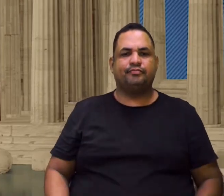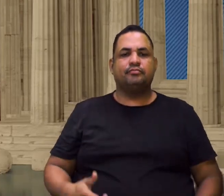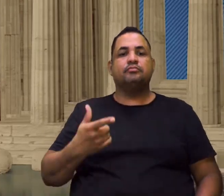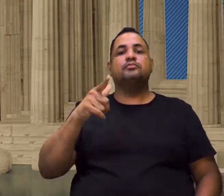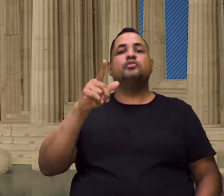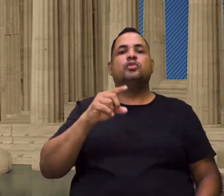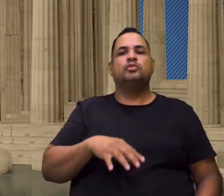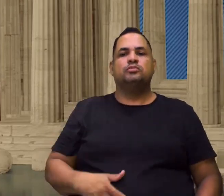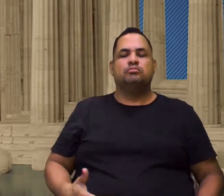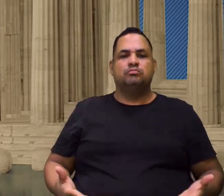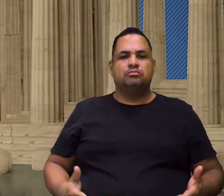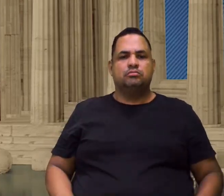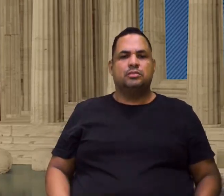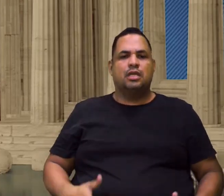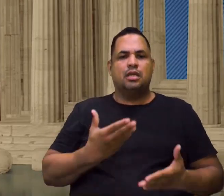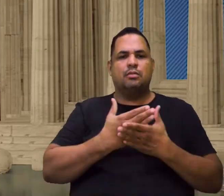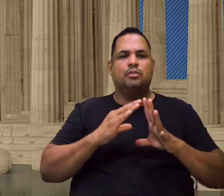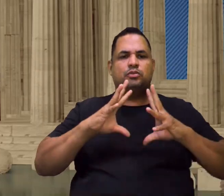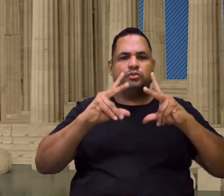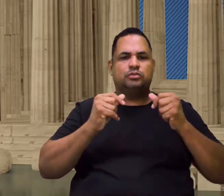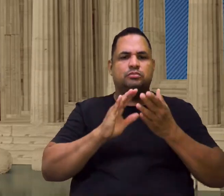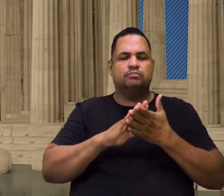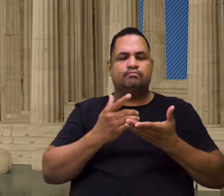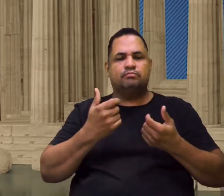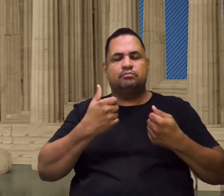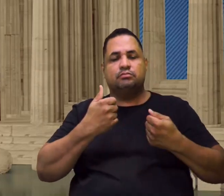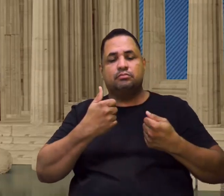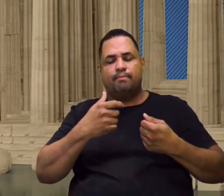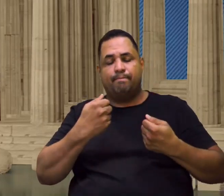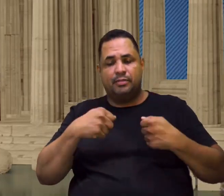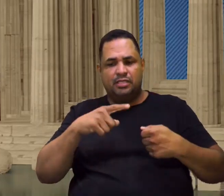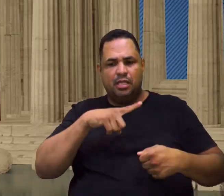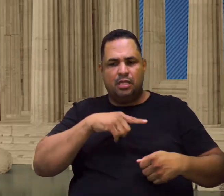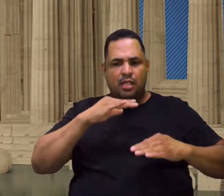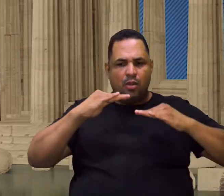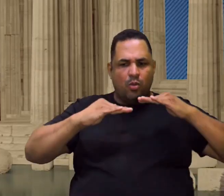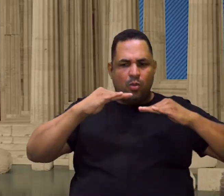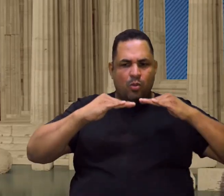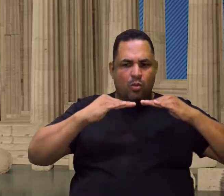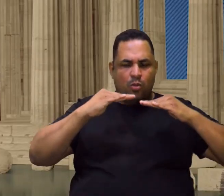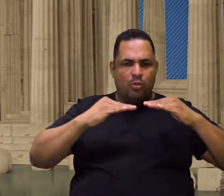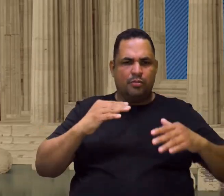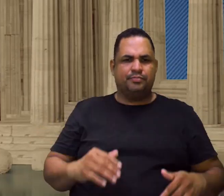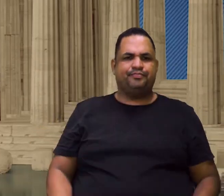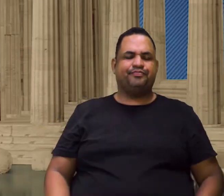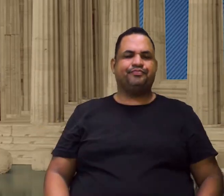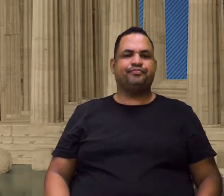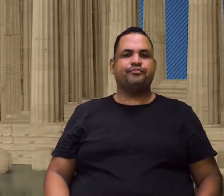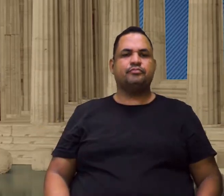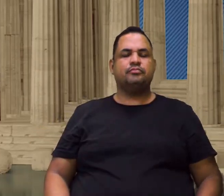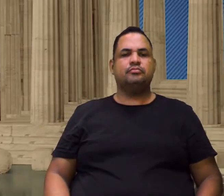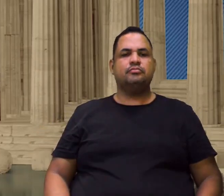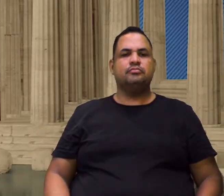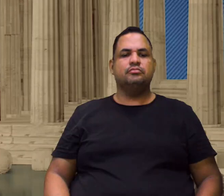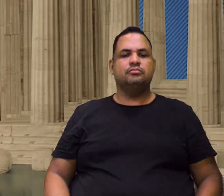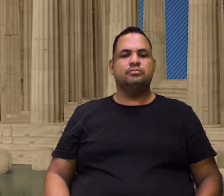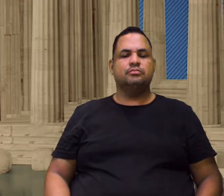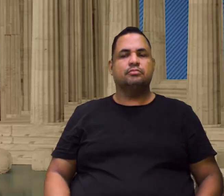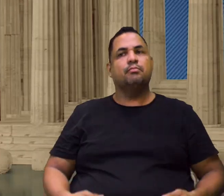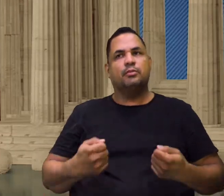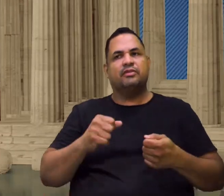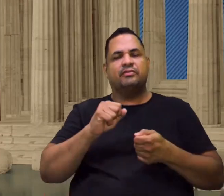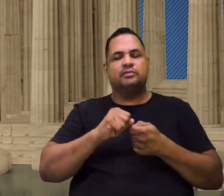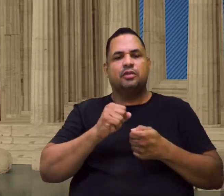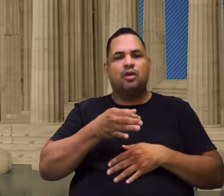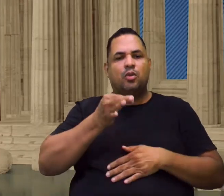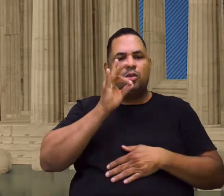dia, sugou já tudo. Então, vamos ter um equilíbrio. O leite dá para a gente se fazer outras situações. Um café,